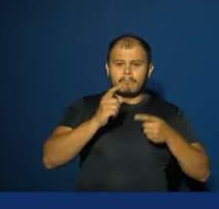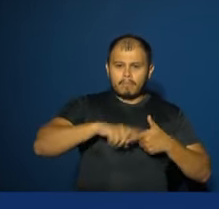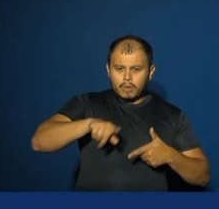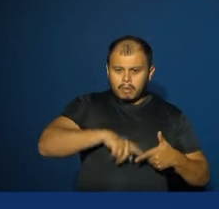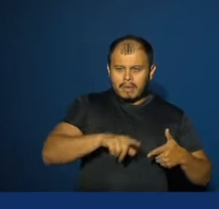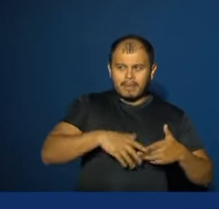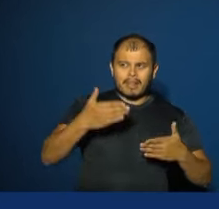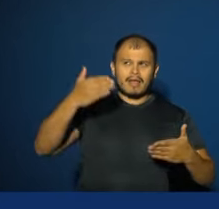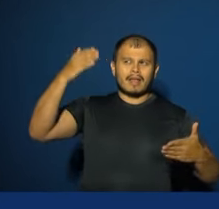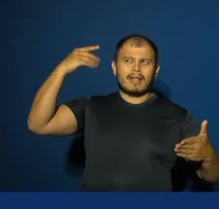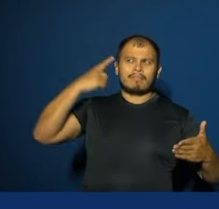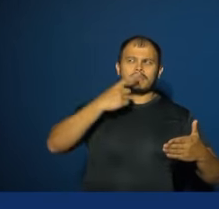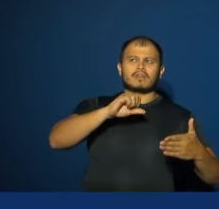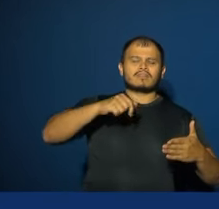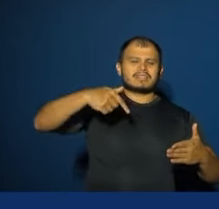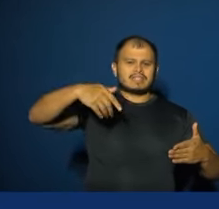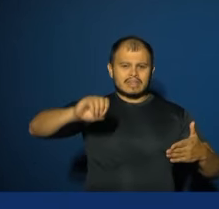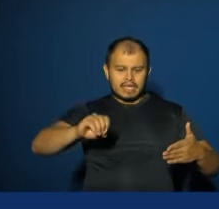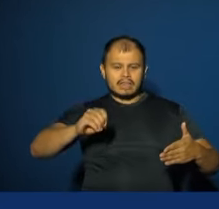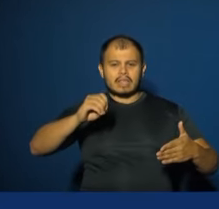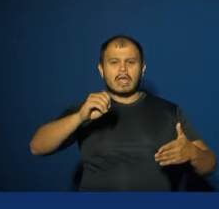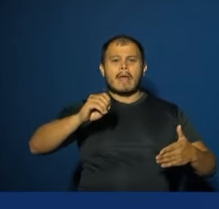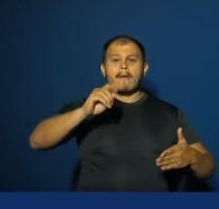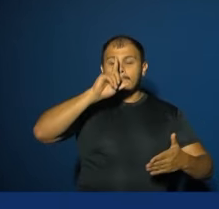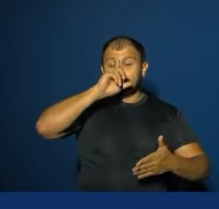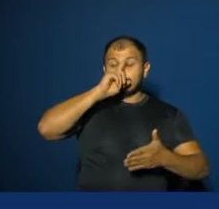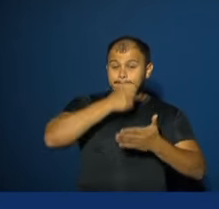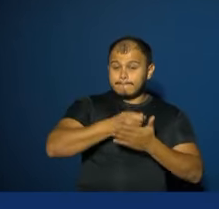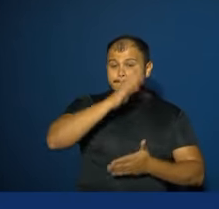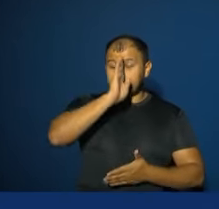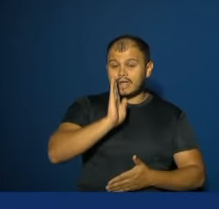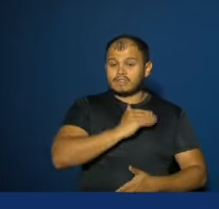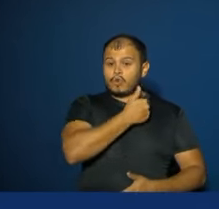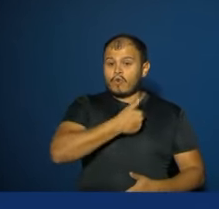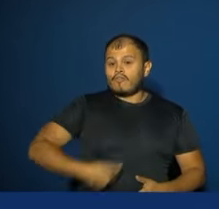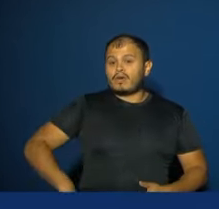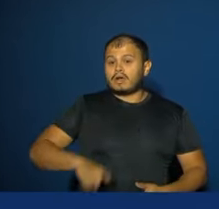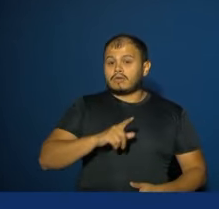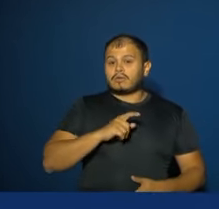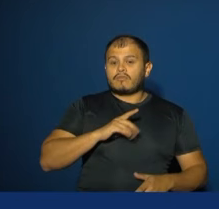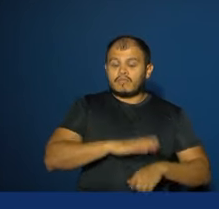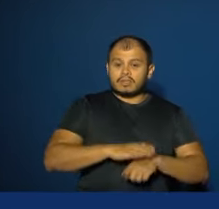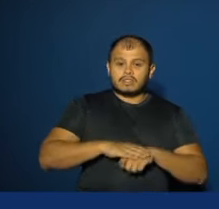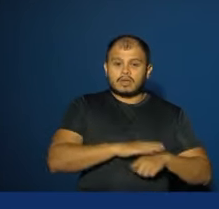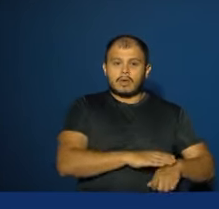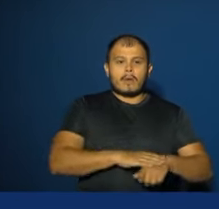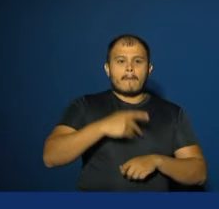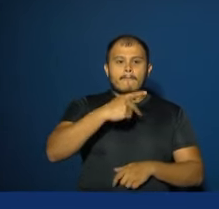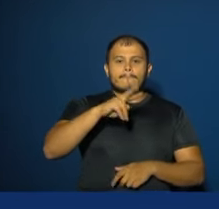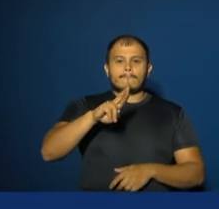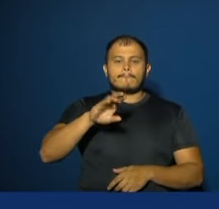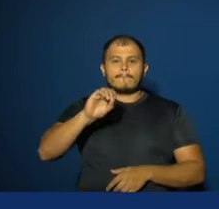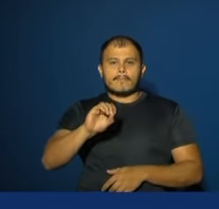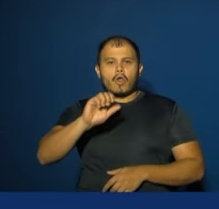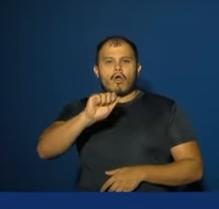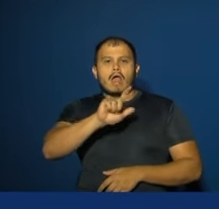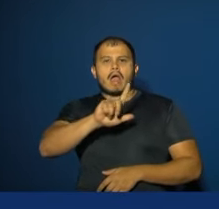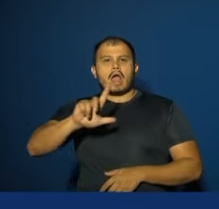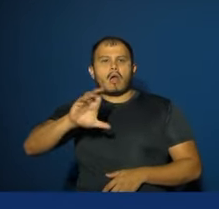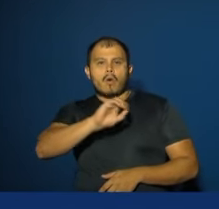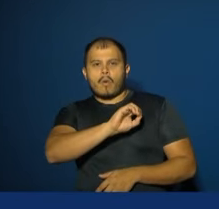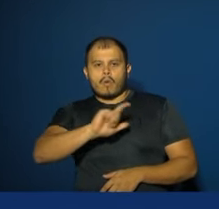década de 70, o governo do Brasil tomou uma decisão de criar o programa Proálcool. Dali